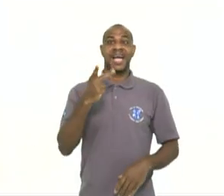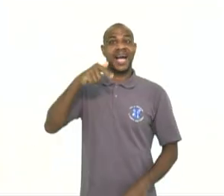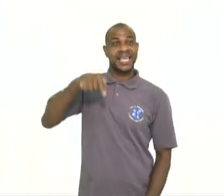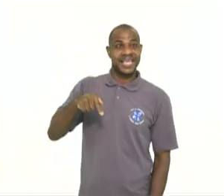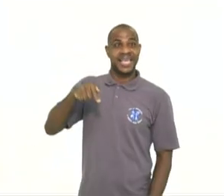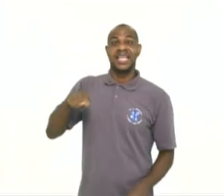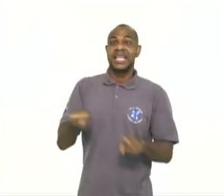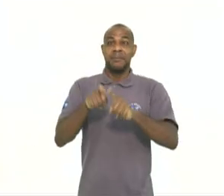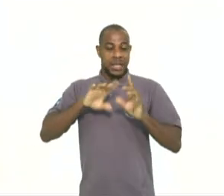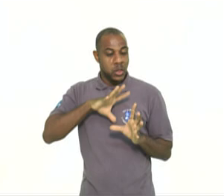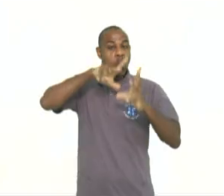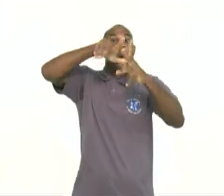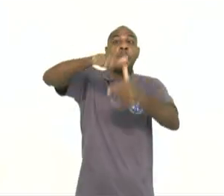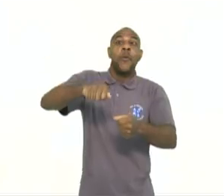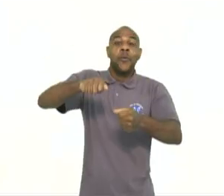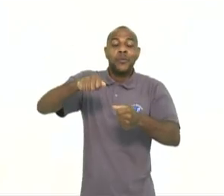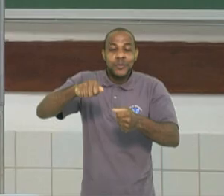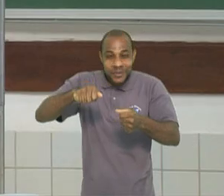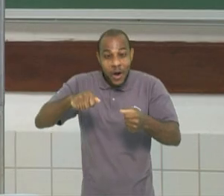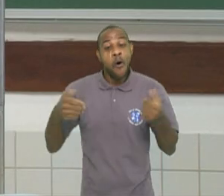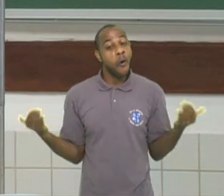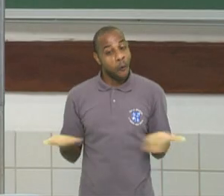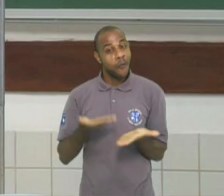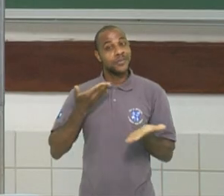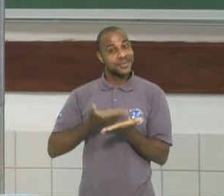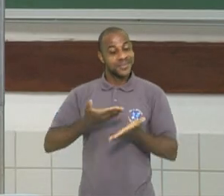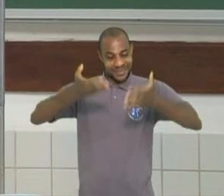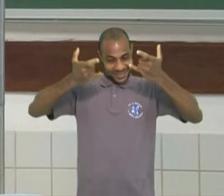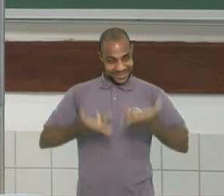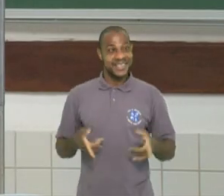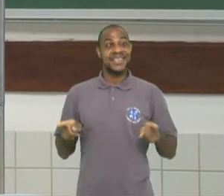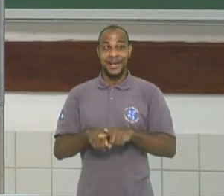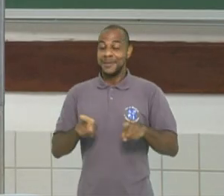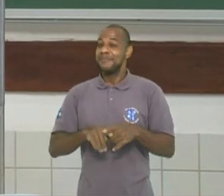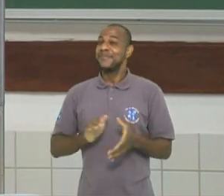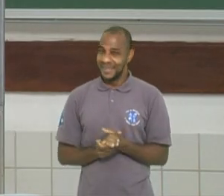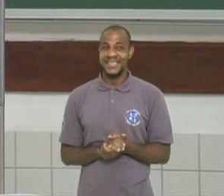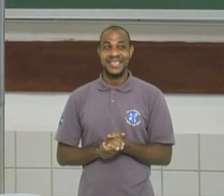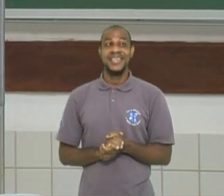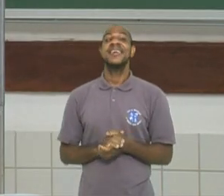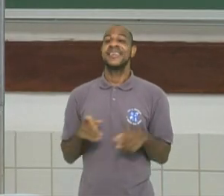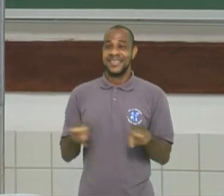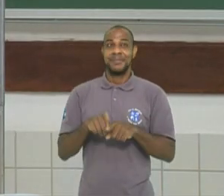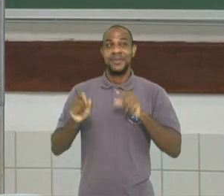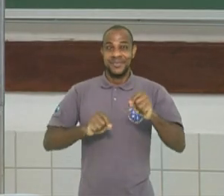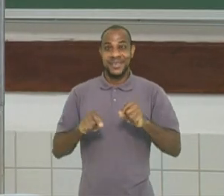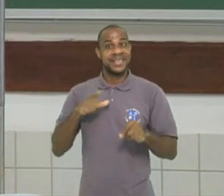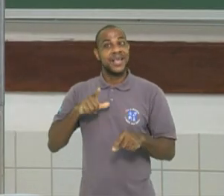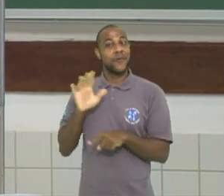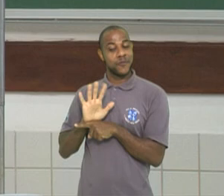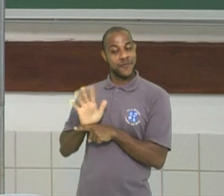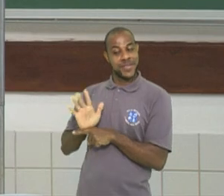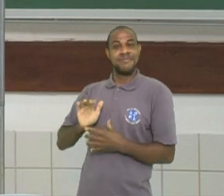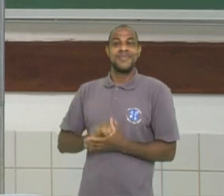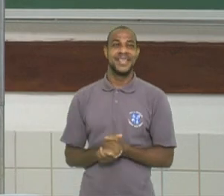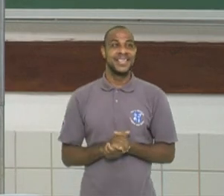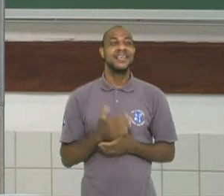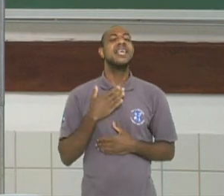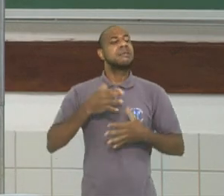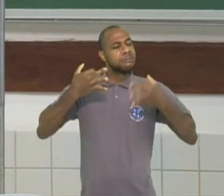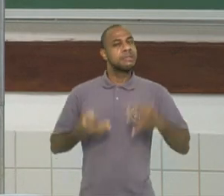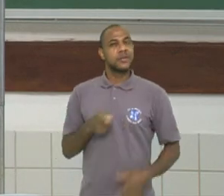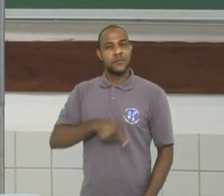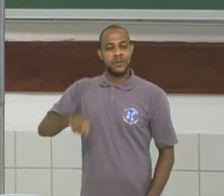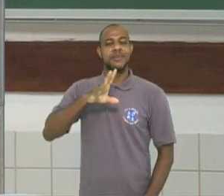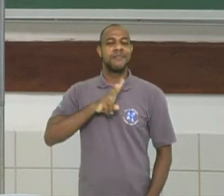os HQs do mundo gente a gente vai ver tudo isso nessa aula e mais um pouquinho porque a gente vai ver também os vídeos eu tenho